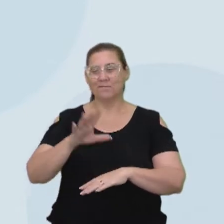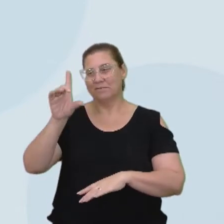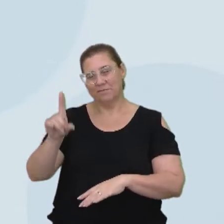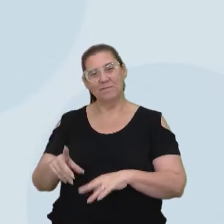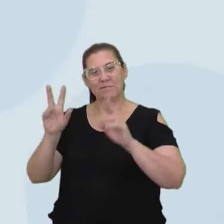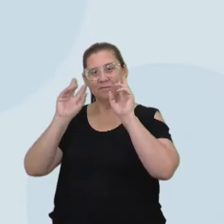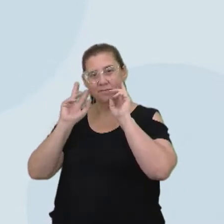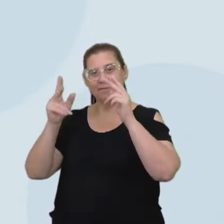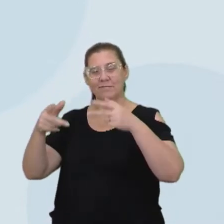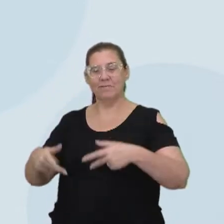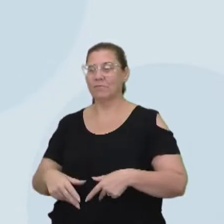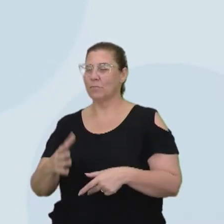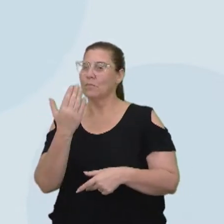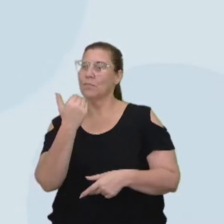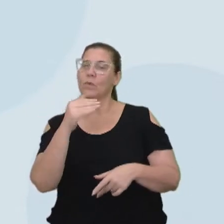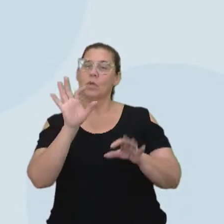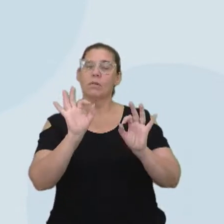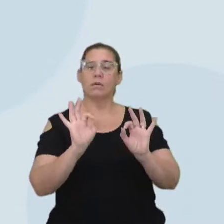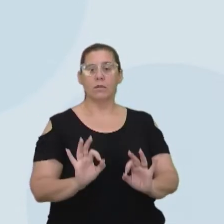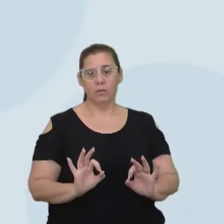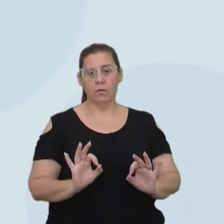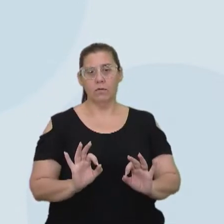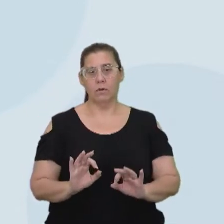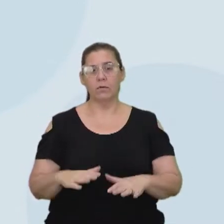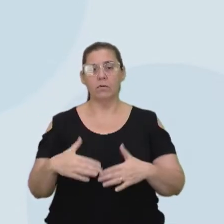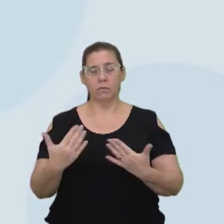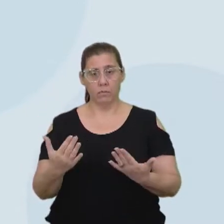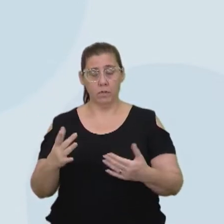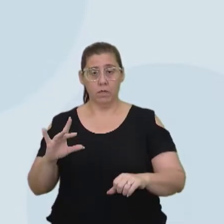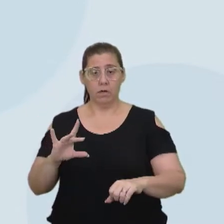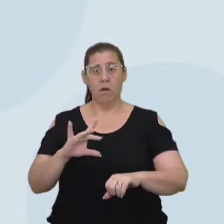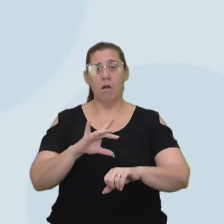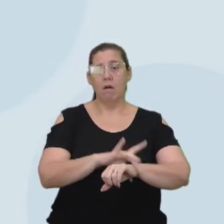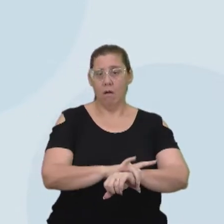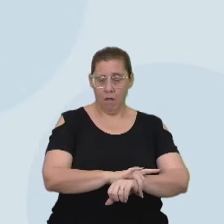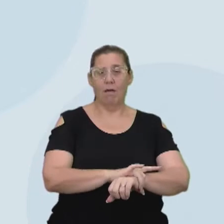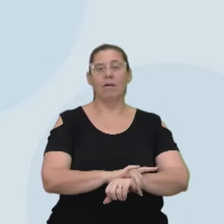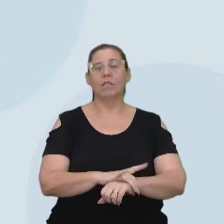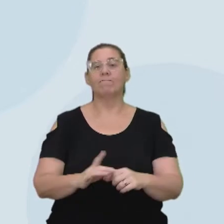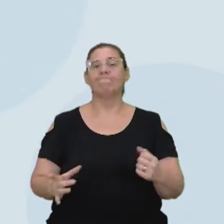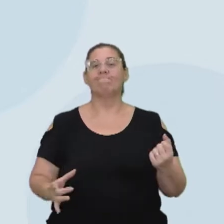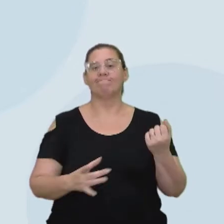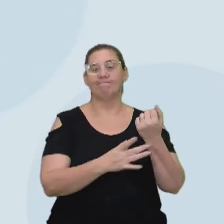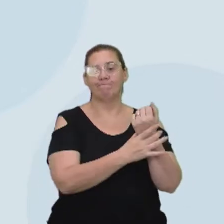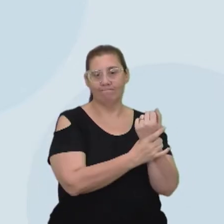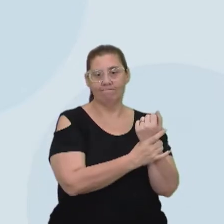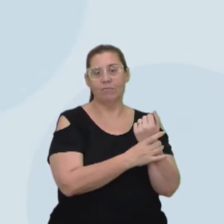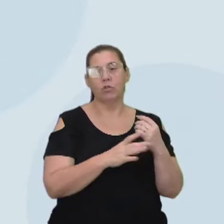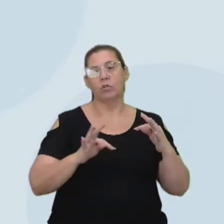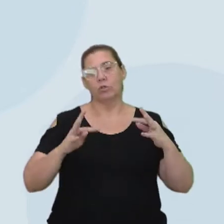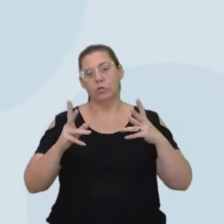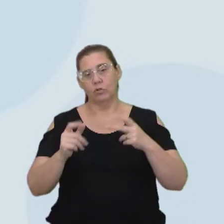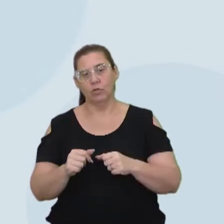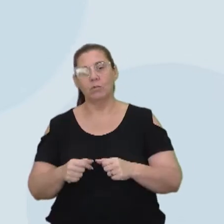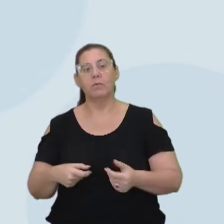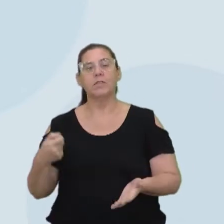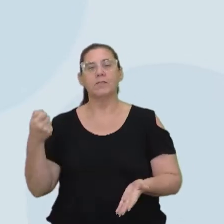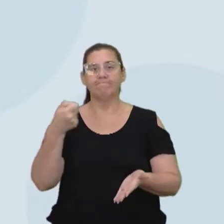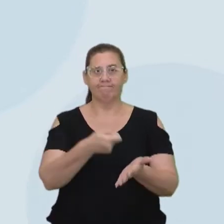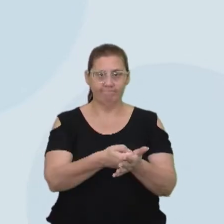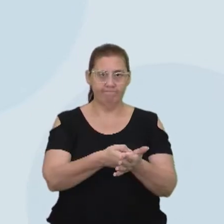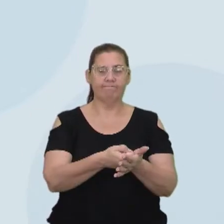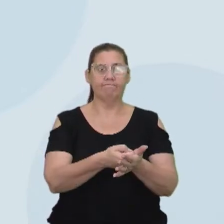humano à alimentação adequada, bem como garantir os mecanismos para a sua